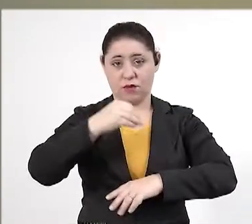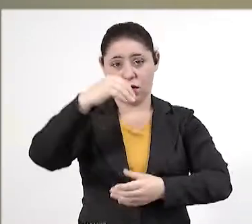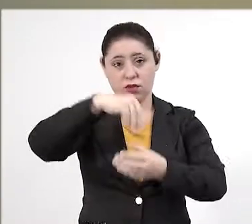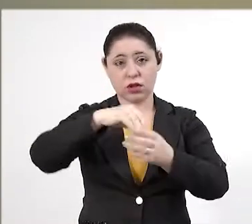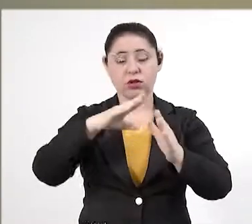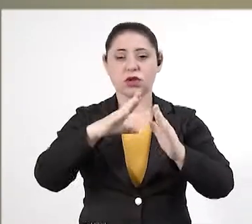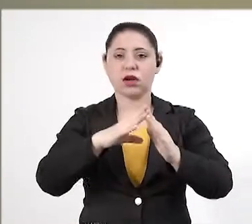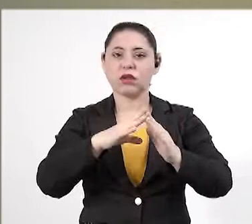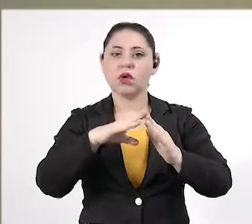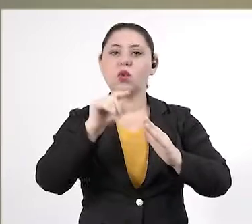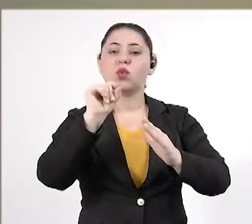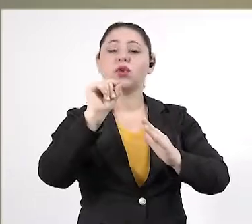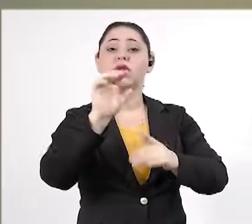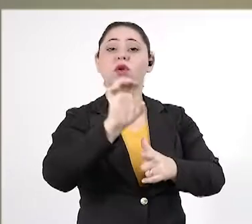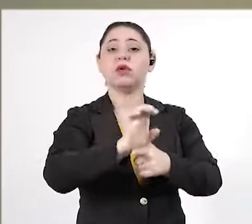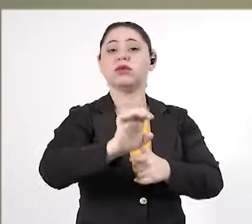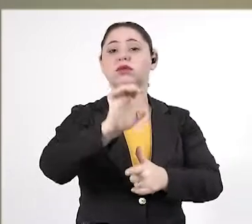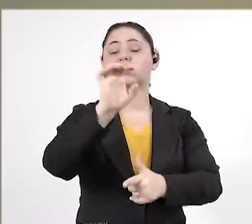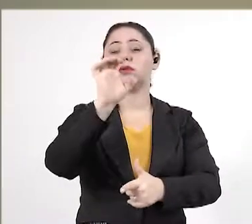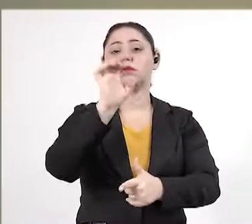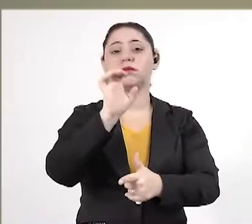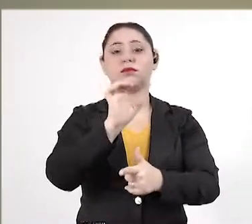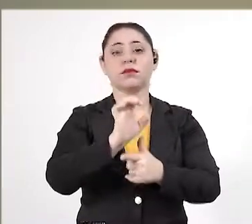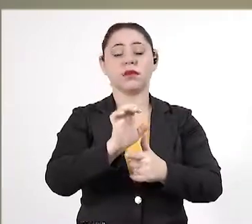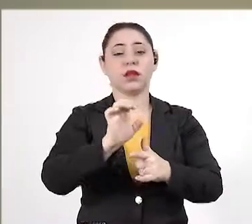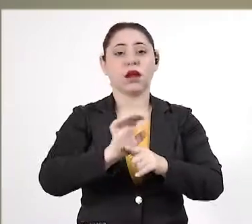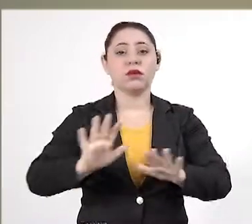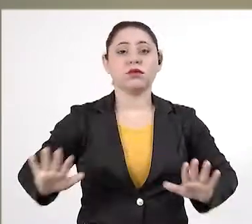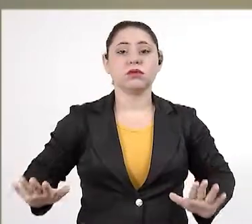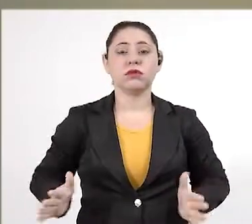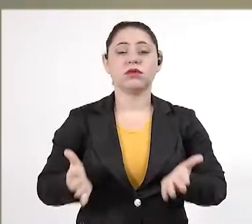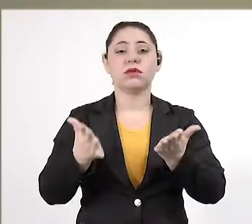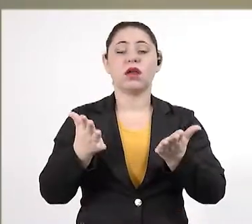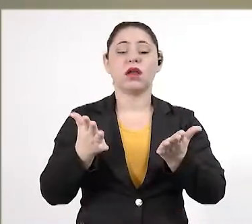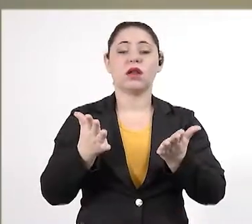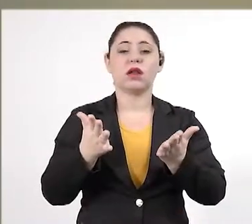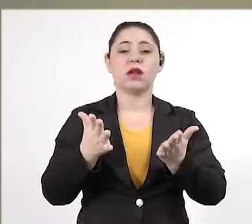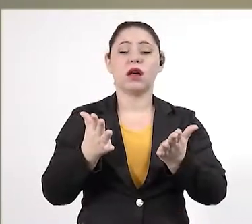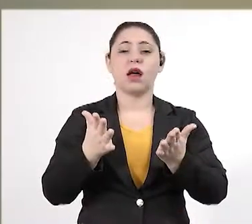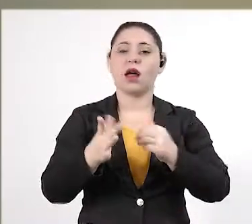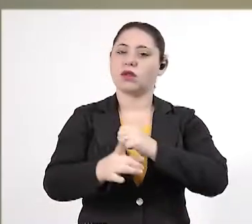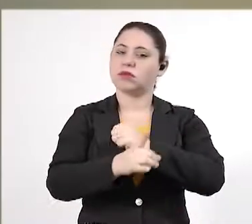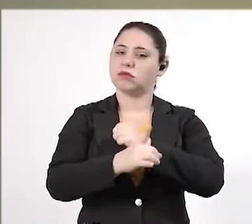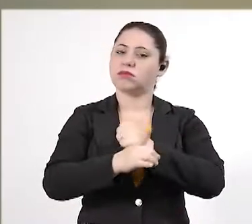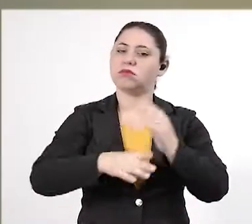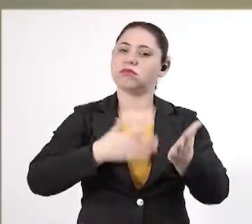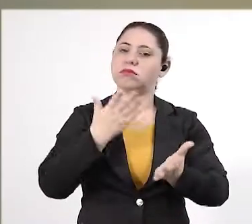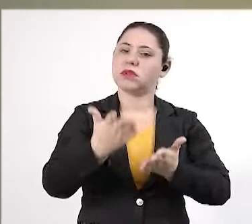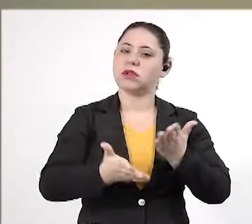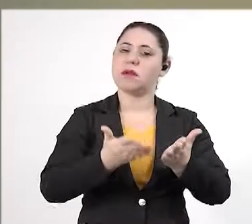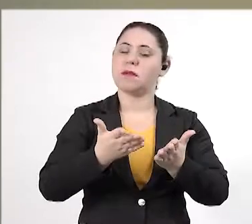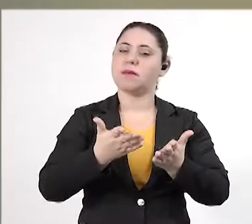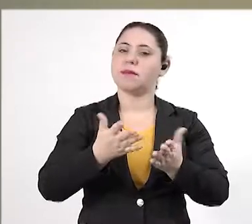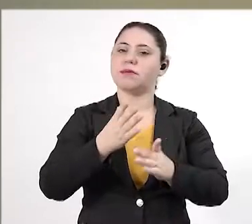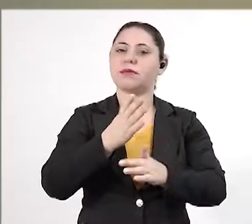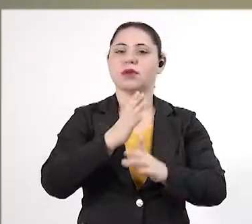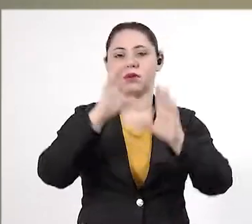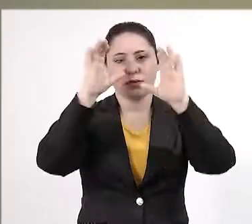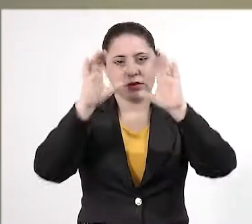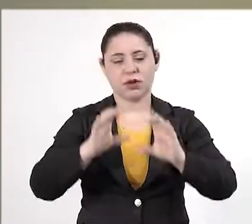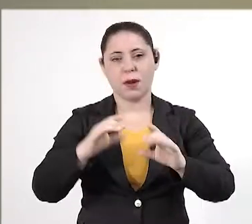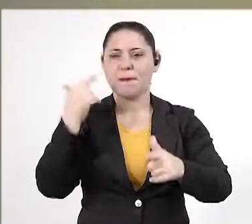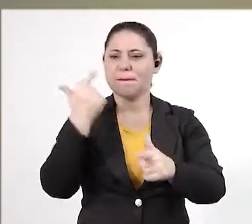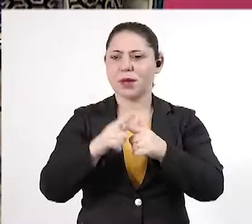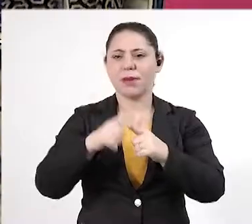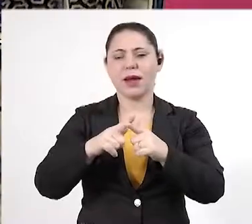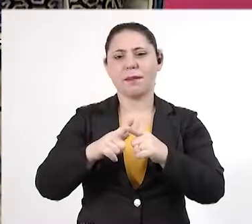de casa e do que o Estado proporciona em termos de tratamento para os seus cidadãos.